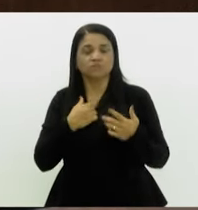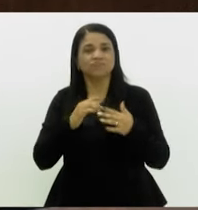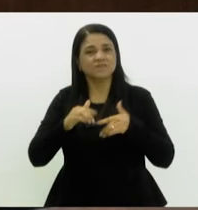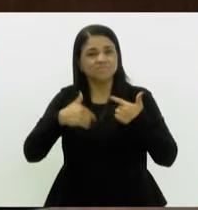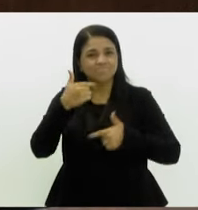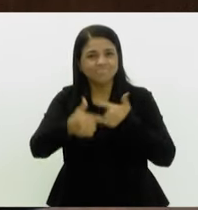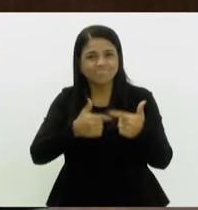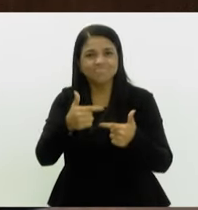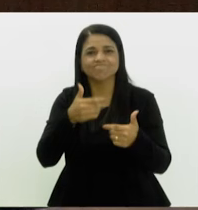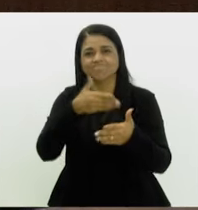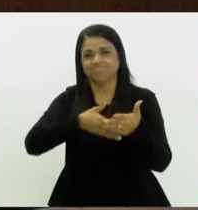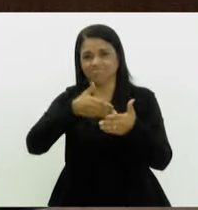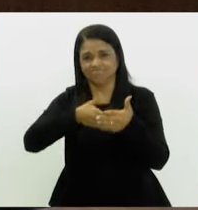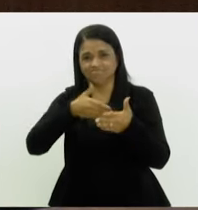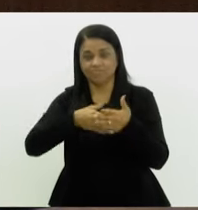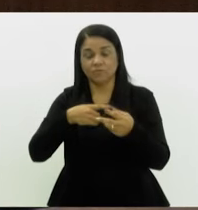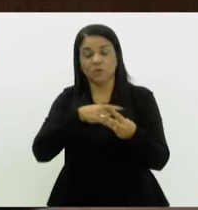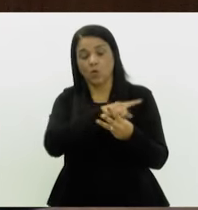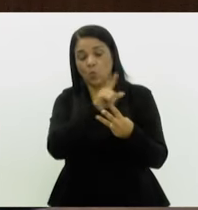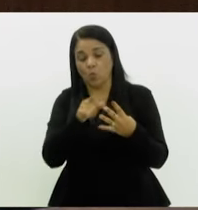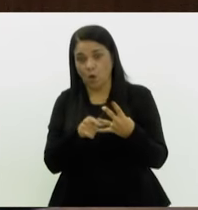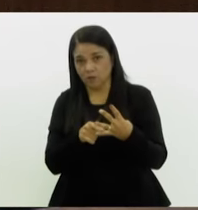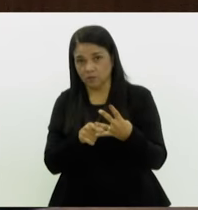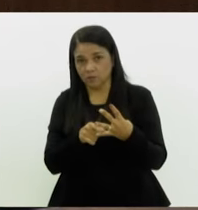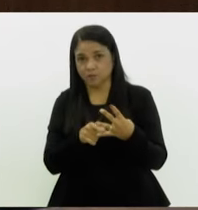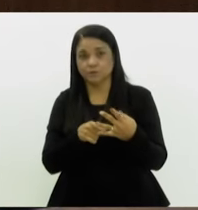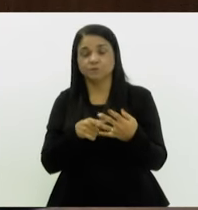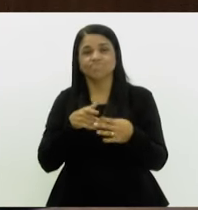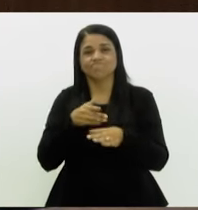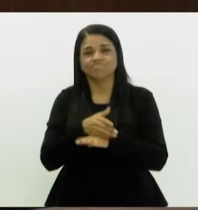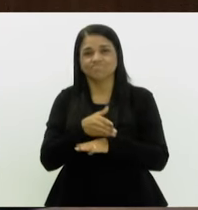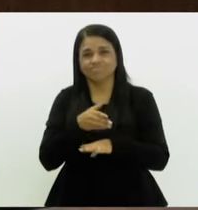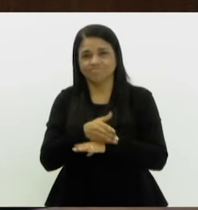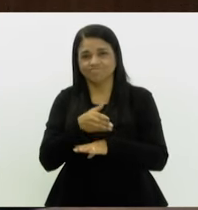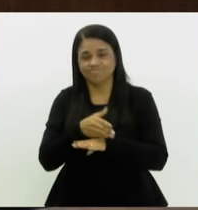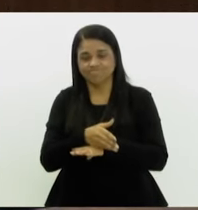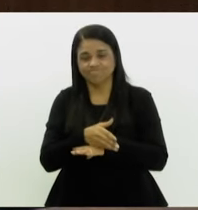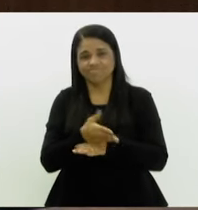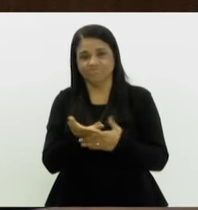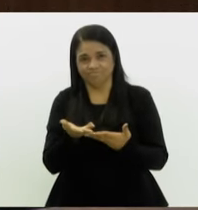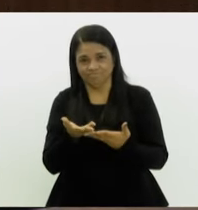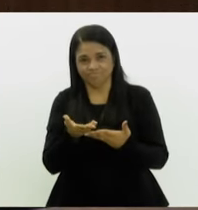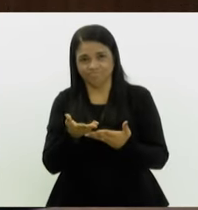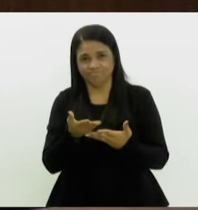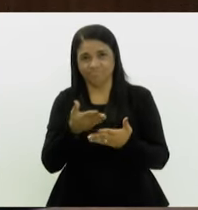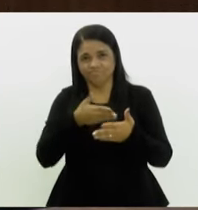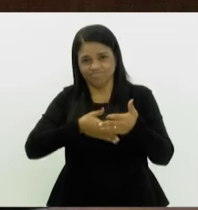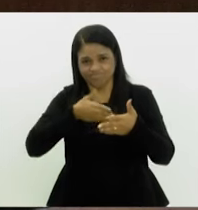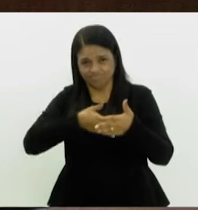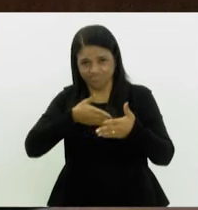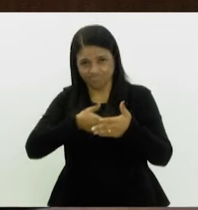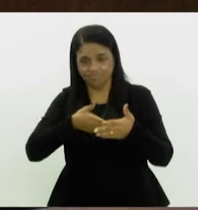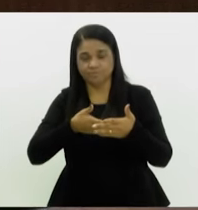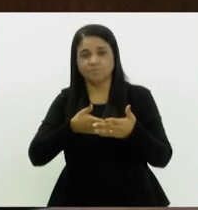atividades; e 4. A restrição de partição. Assim posto, é o